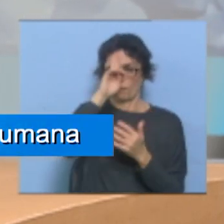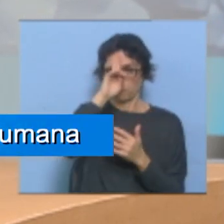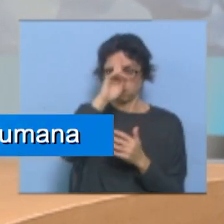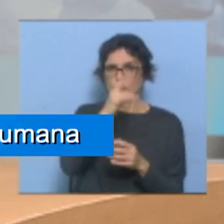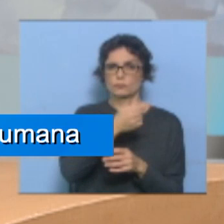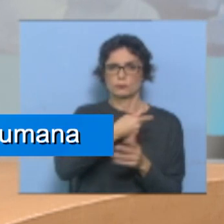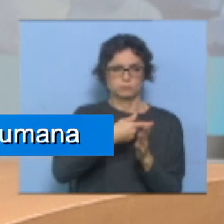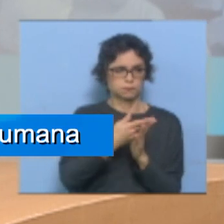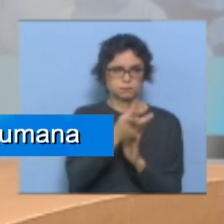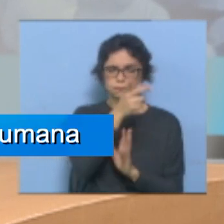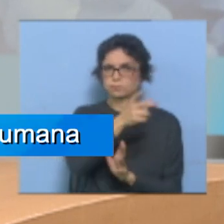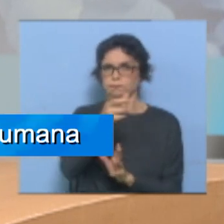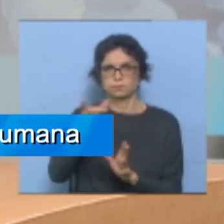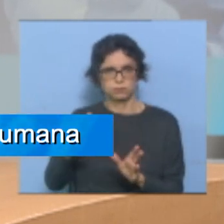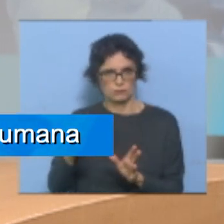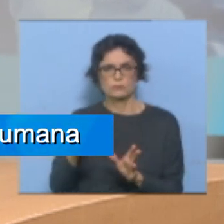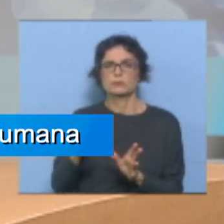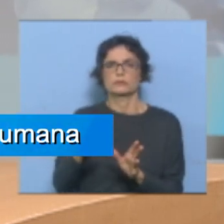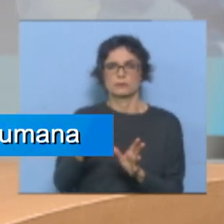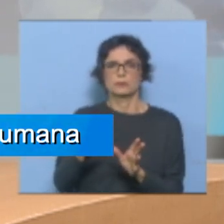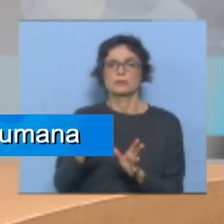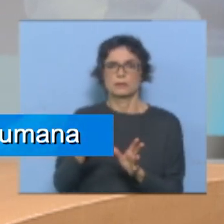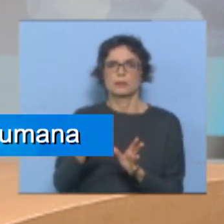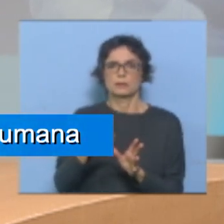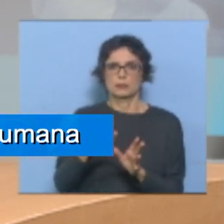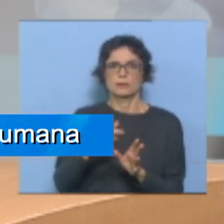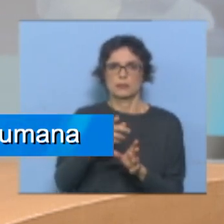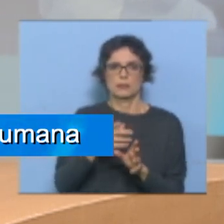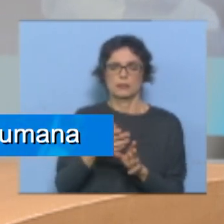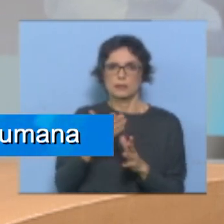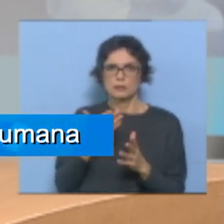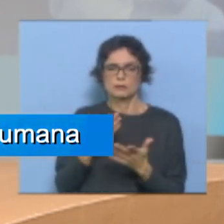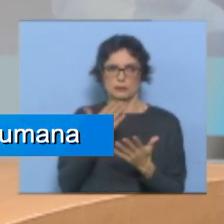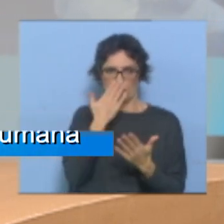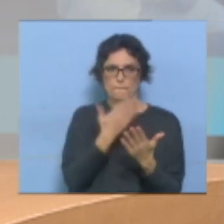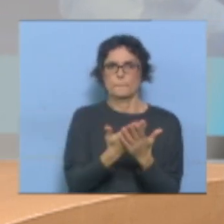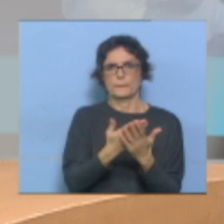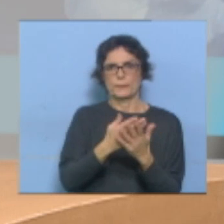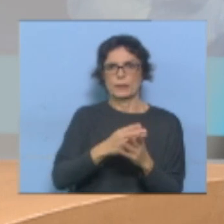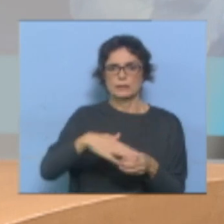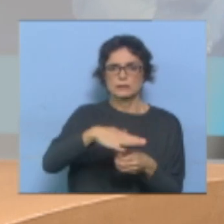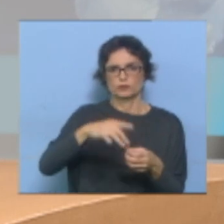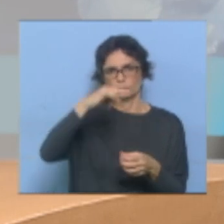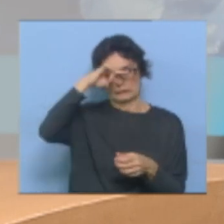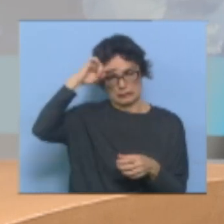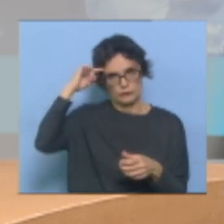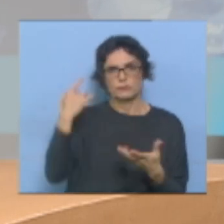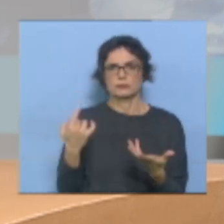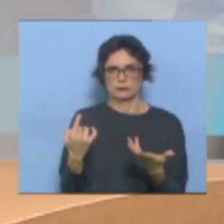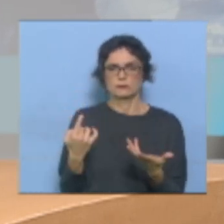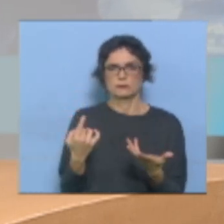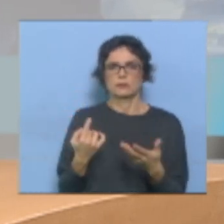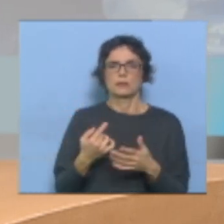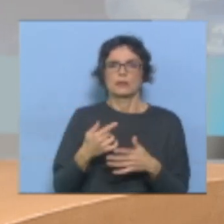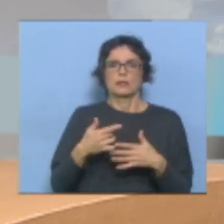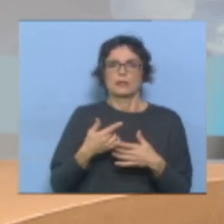tantas em circunstâncias às vezes adversas. No que diz respeito ao não estamos